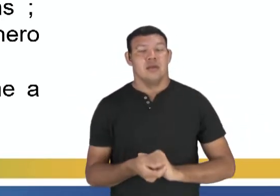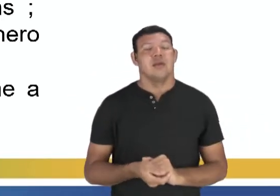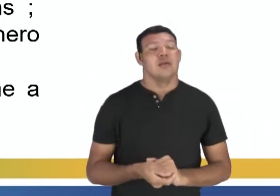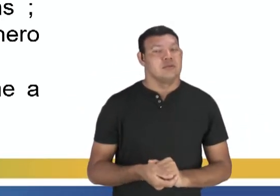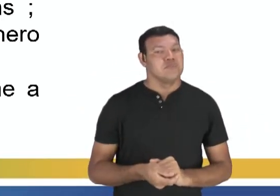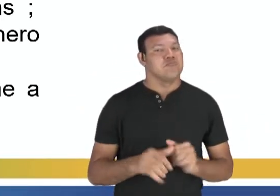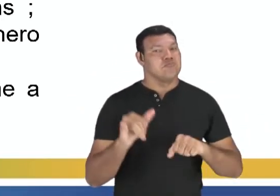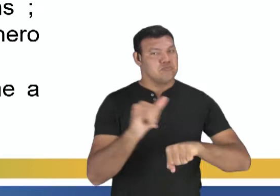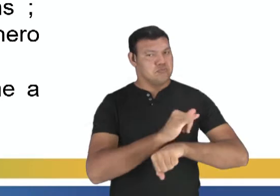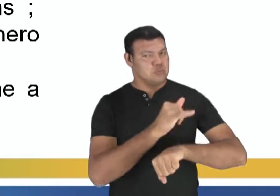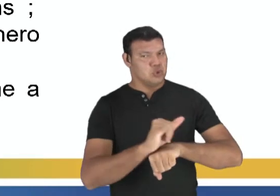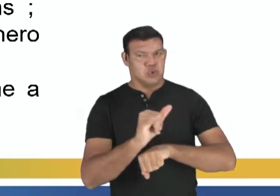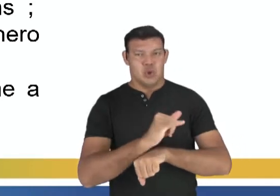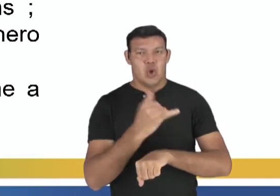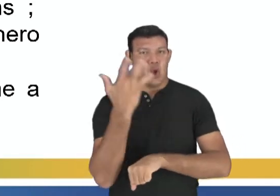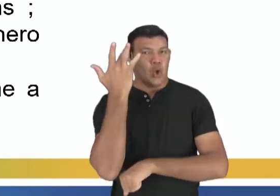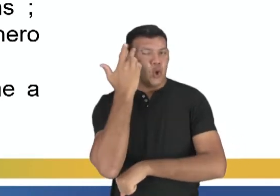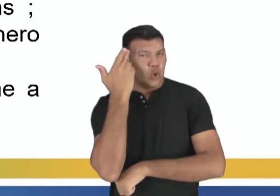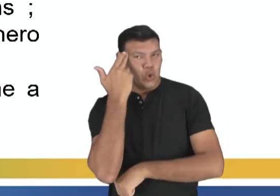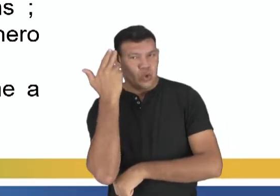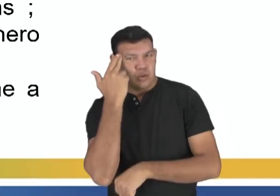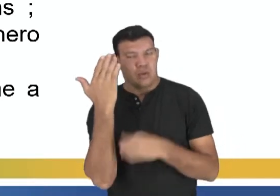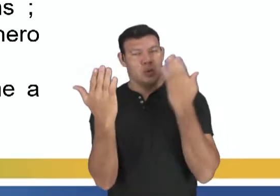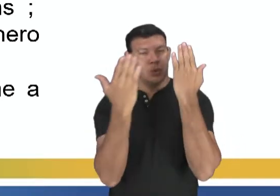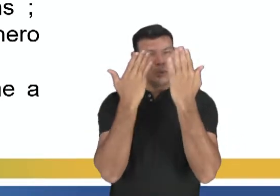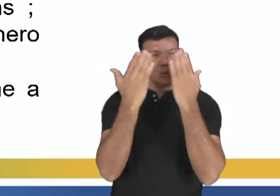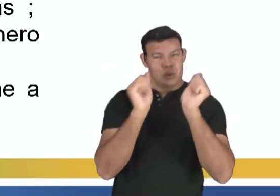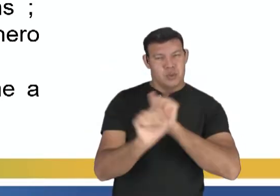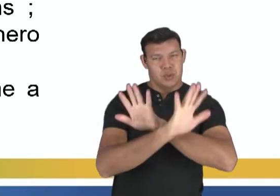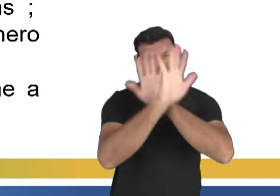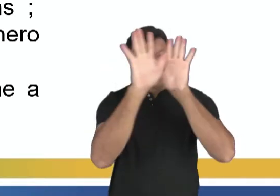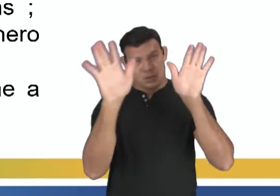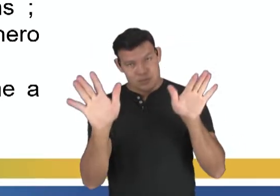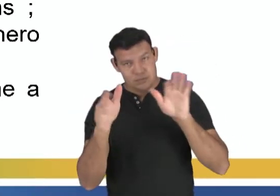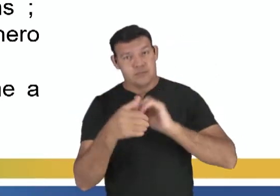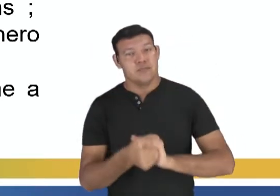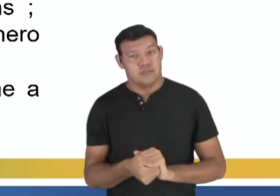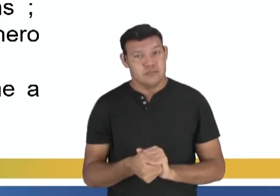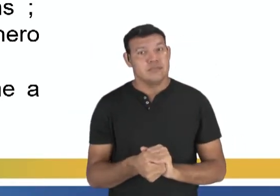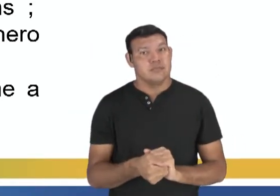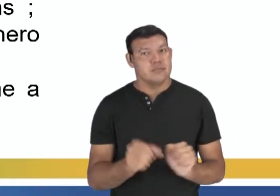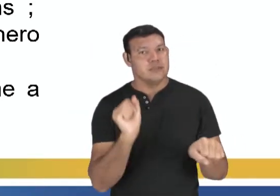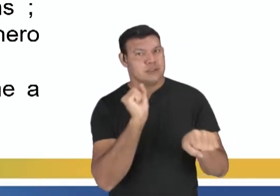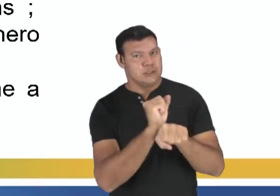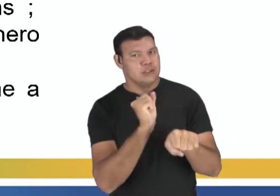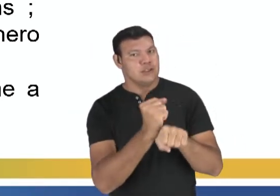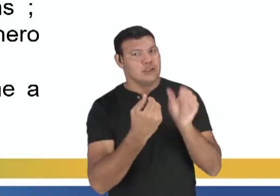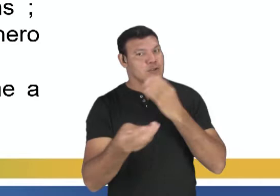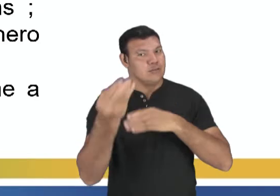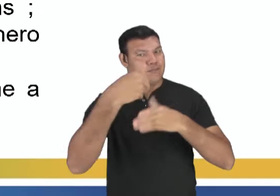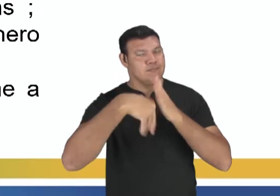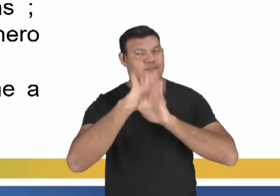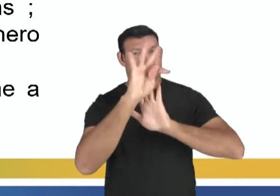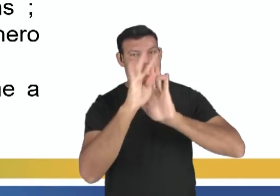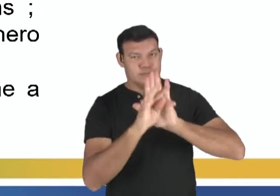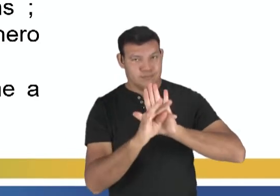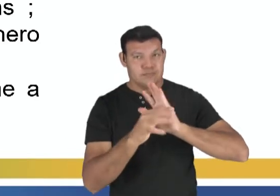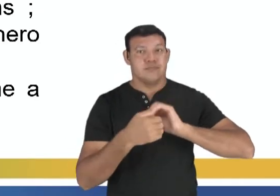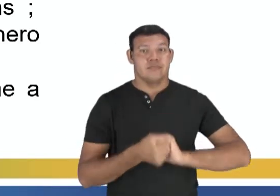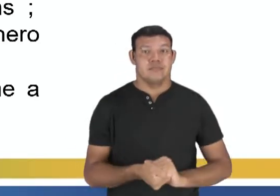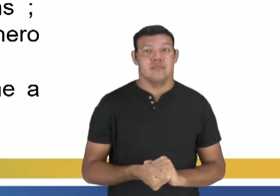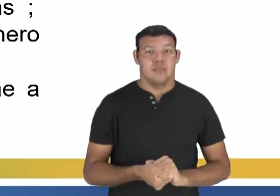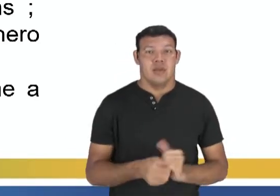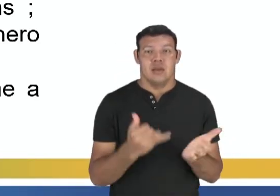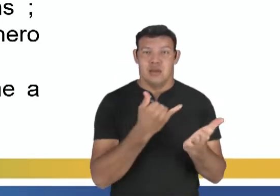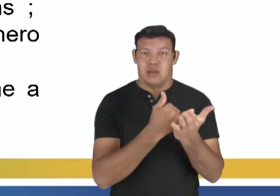são estratégias comuns. Analogia, clareza e concisão são esperados nesse gênero textual. Existe